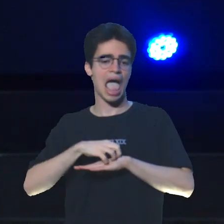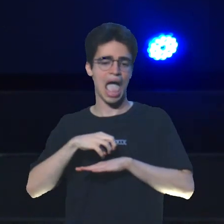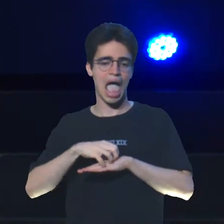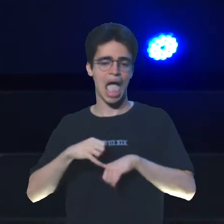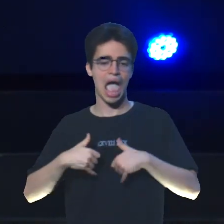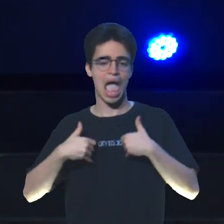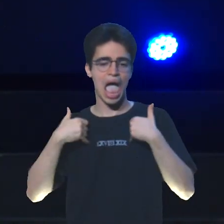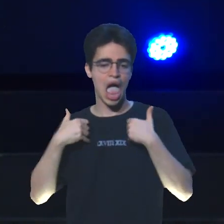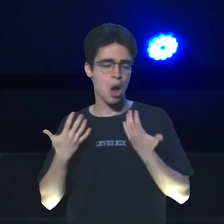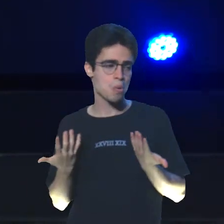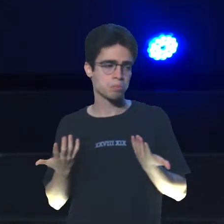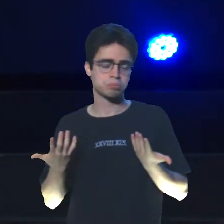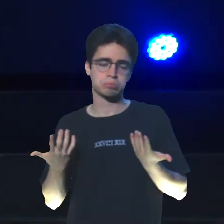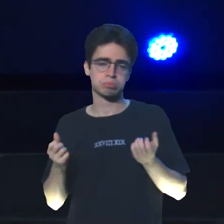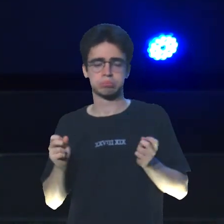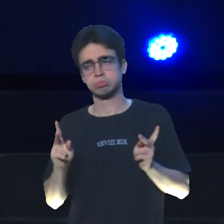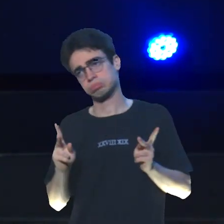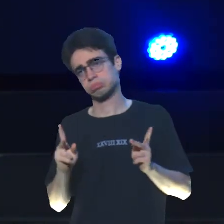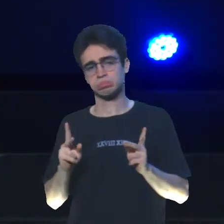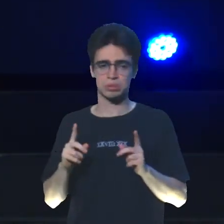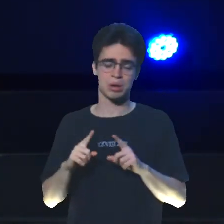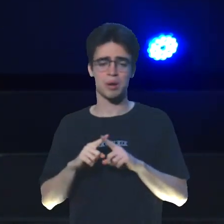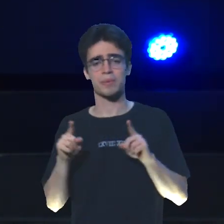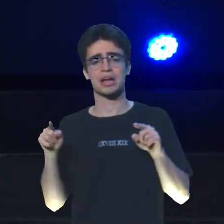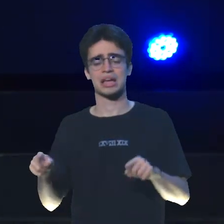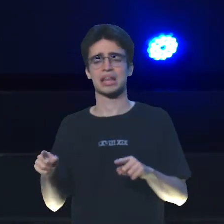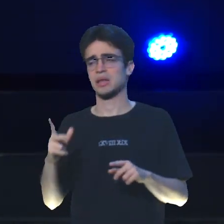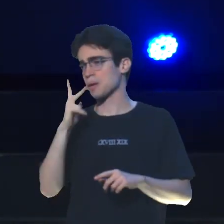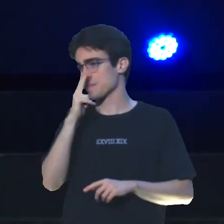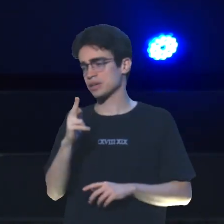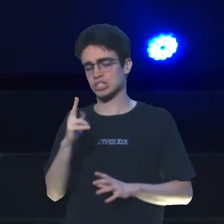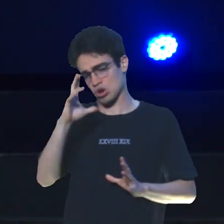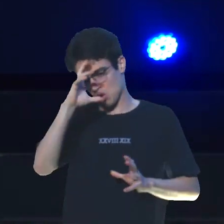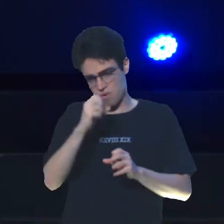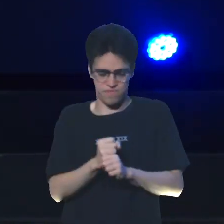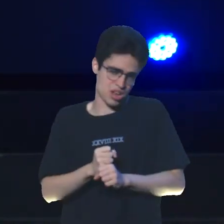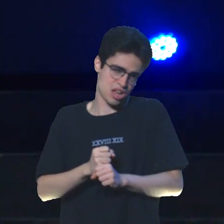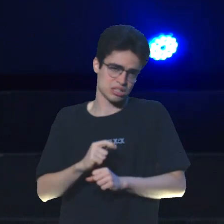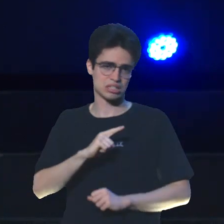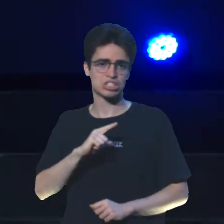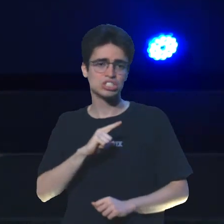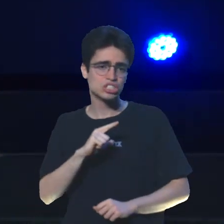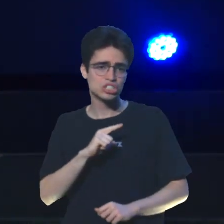talvez, acho que não, mas pela uma confiança que ele tinha.